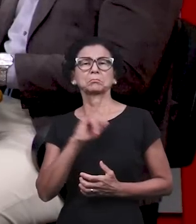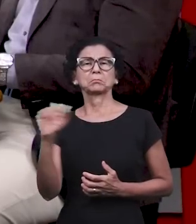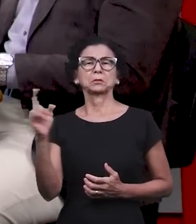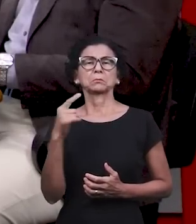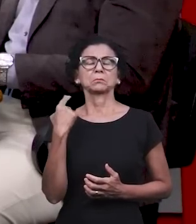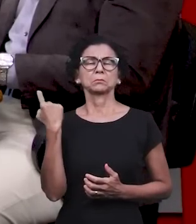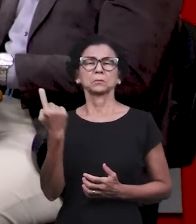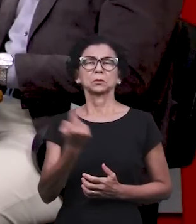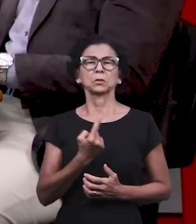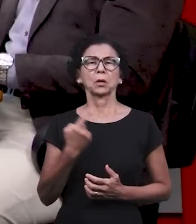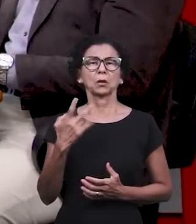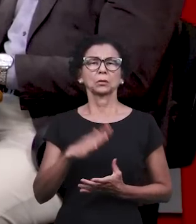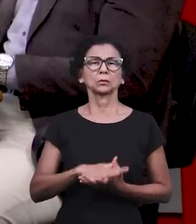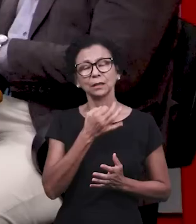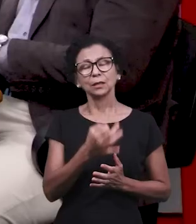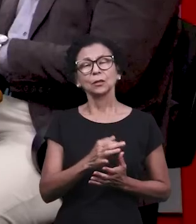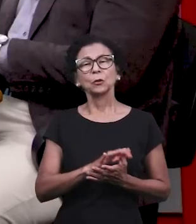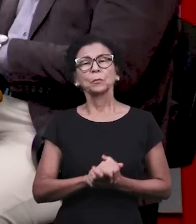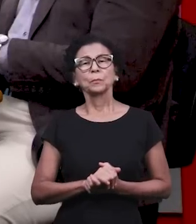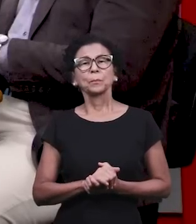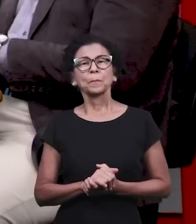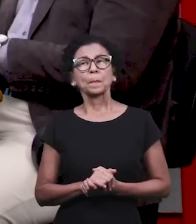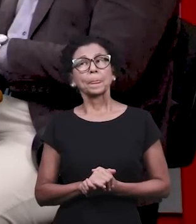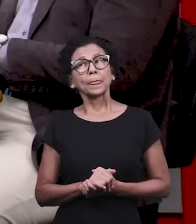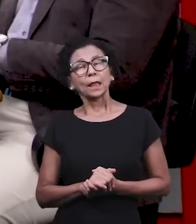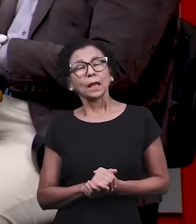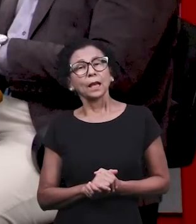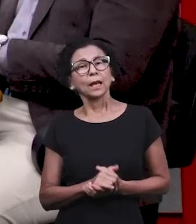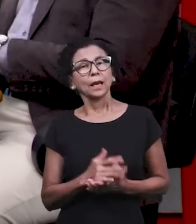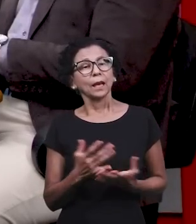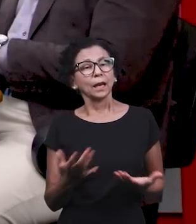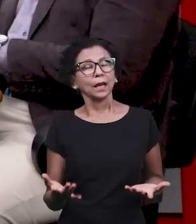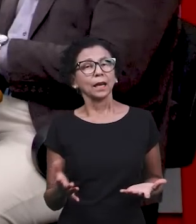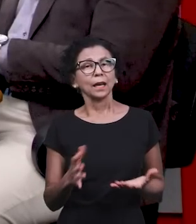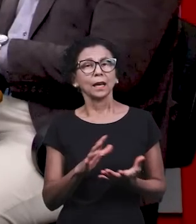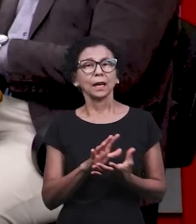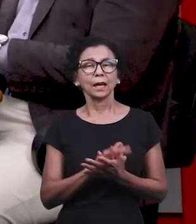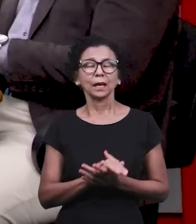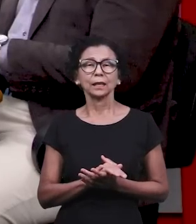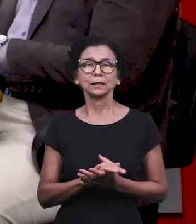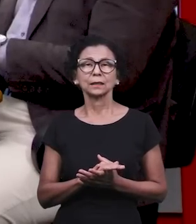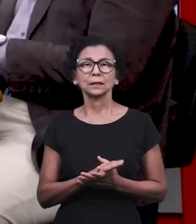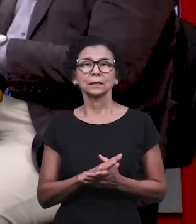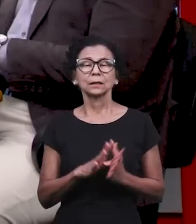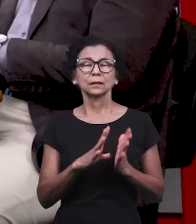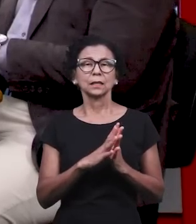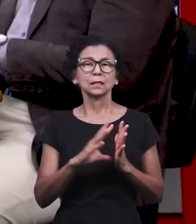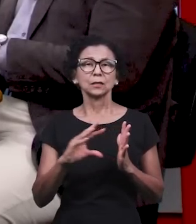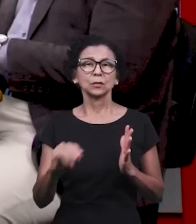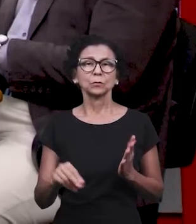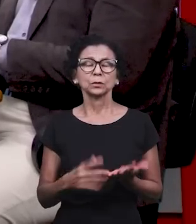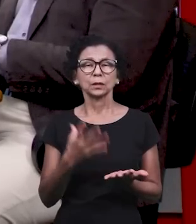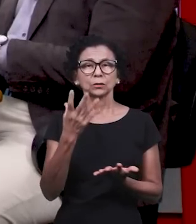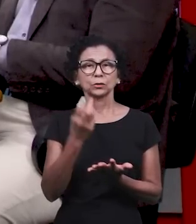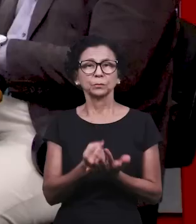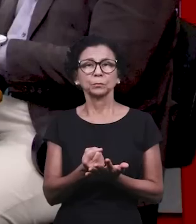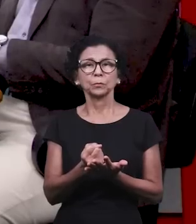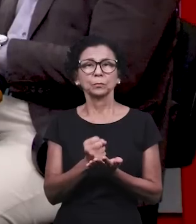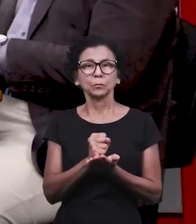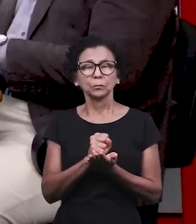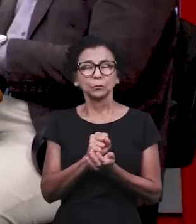Oliveira, que é engenheiro e também vai se apresentar. Eles